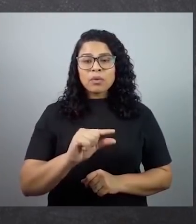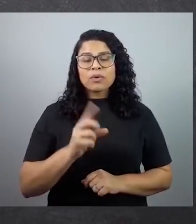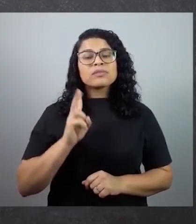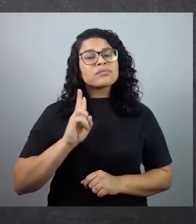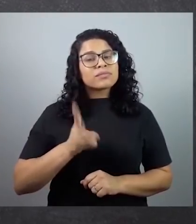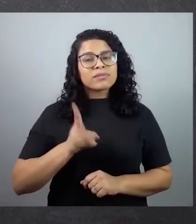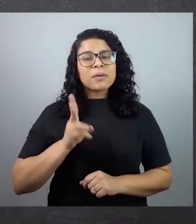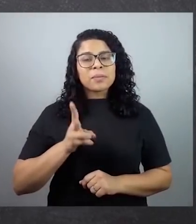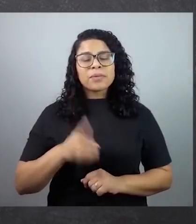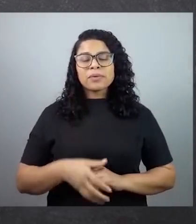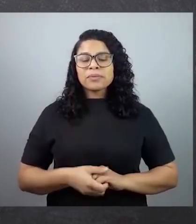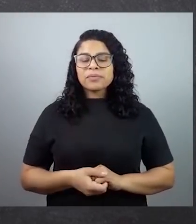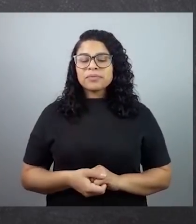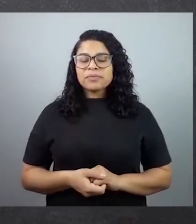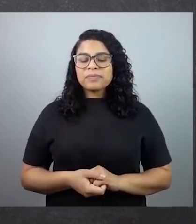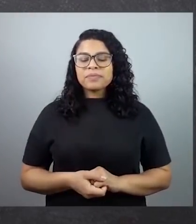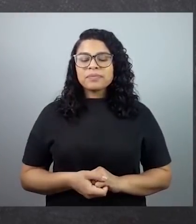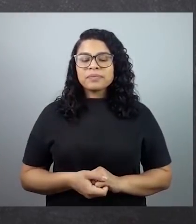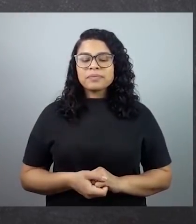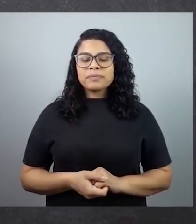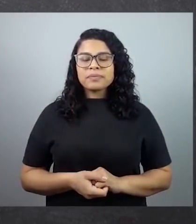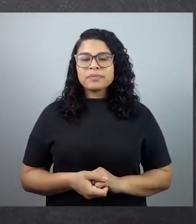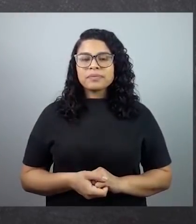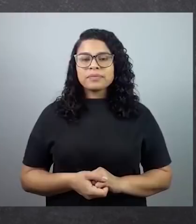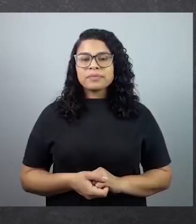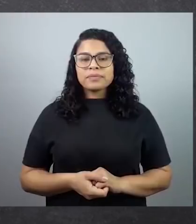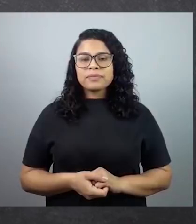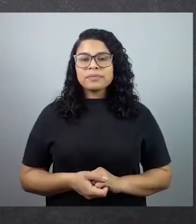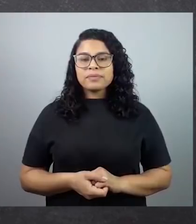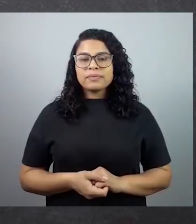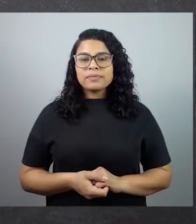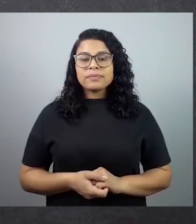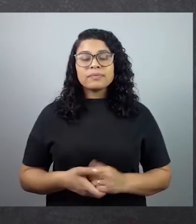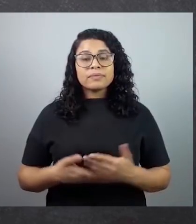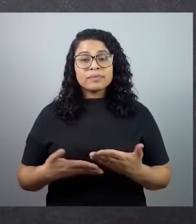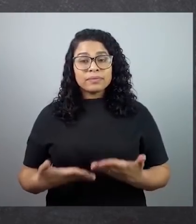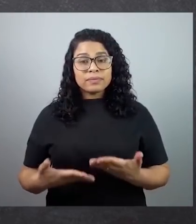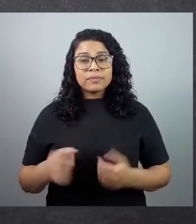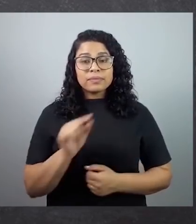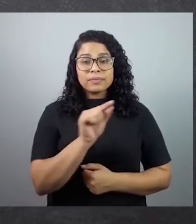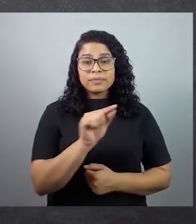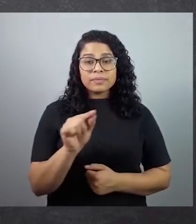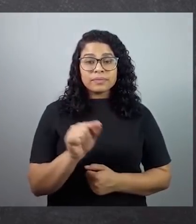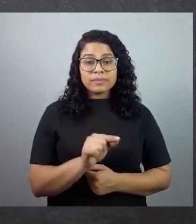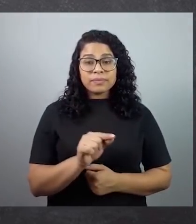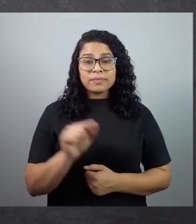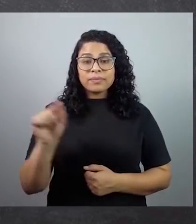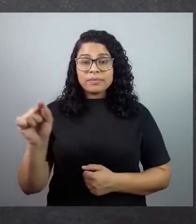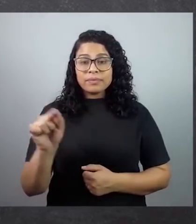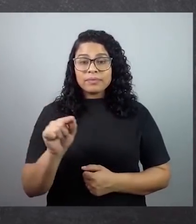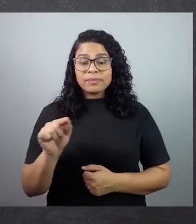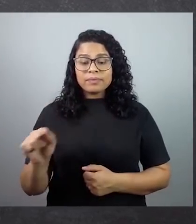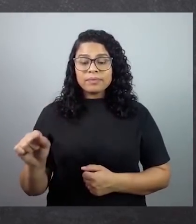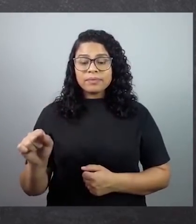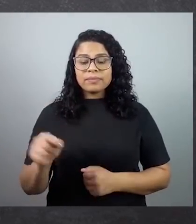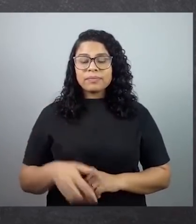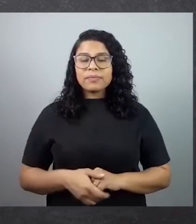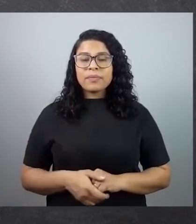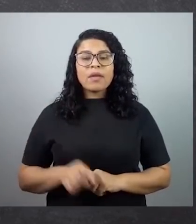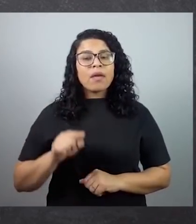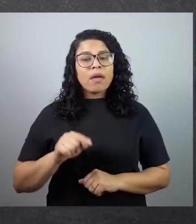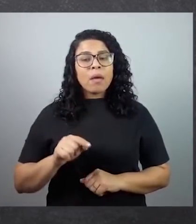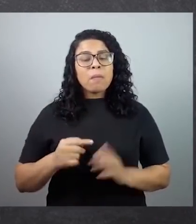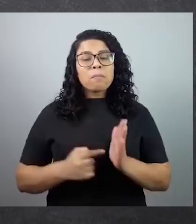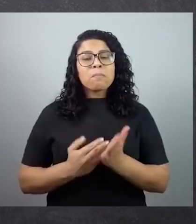ser menores do que estão do lado direito. Então, esses daqui, esses dois símbolos aqui, olha,